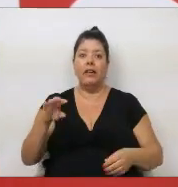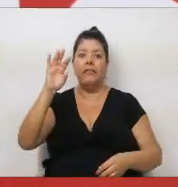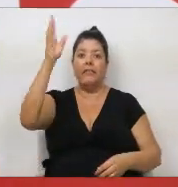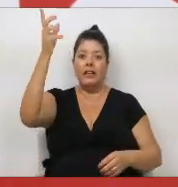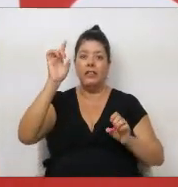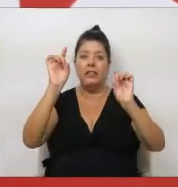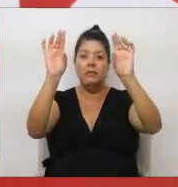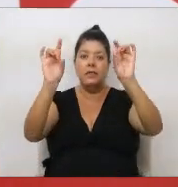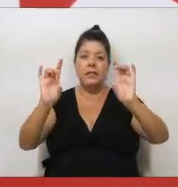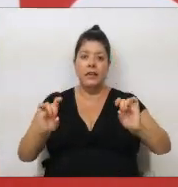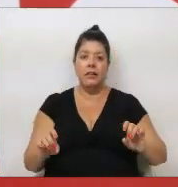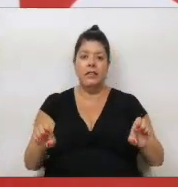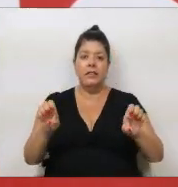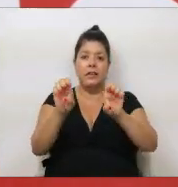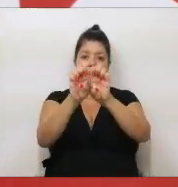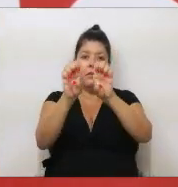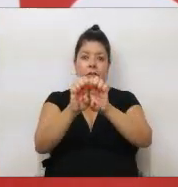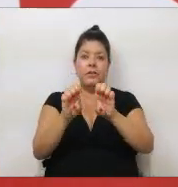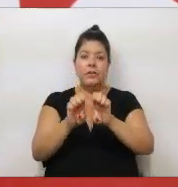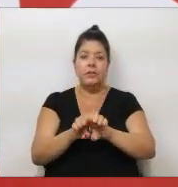a gente tem que ter uma estrutura